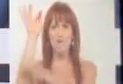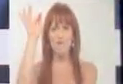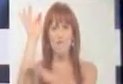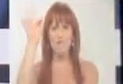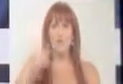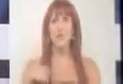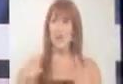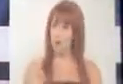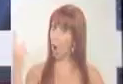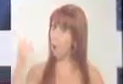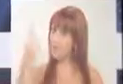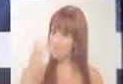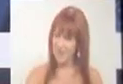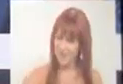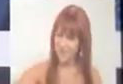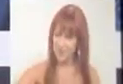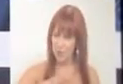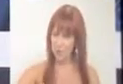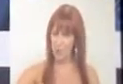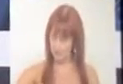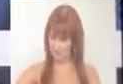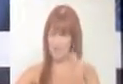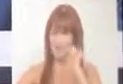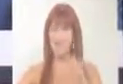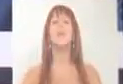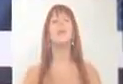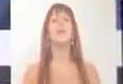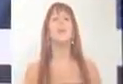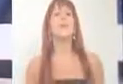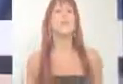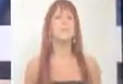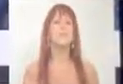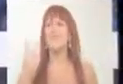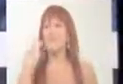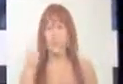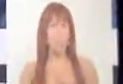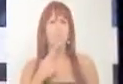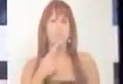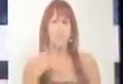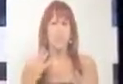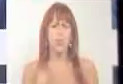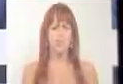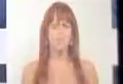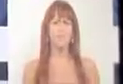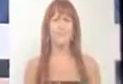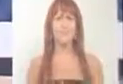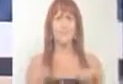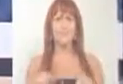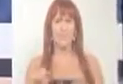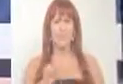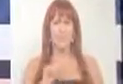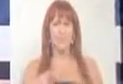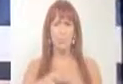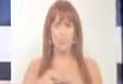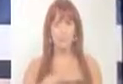freguesia e tem obrigações acrescidas por esse facto, porque viveu intensamente, com certeza, esta